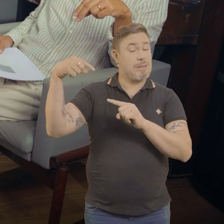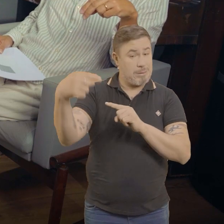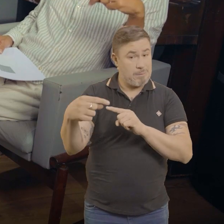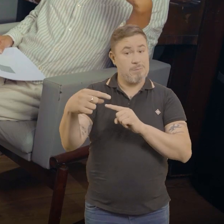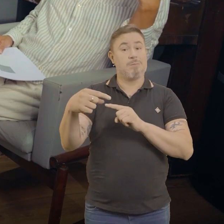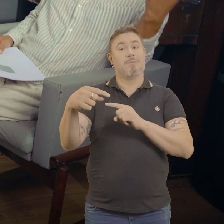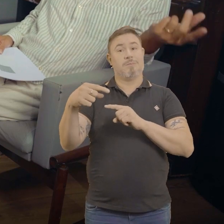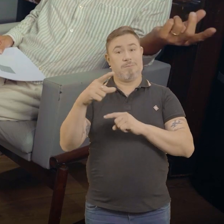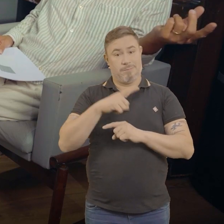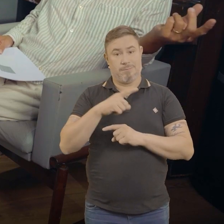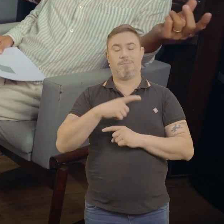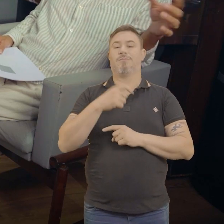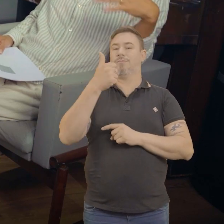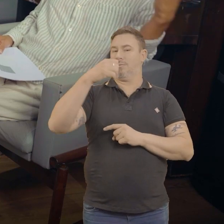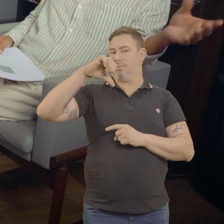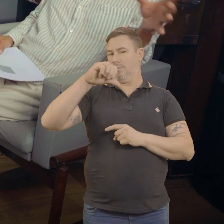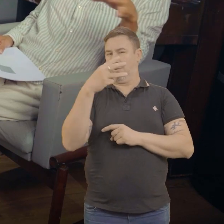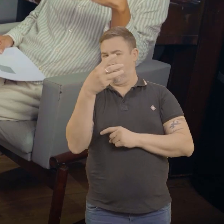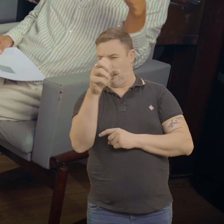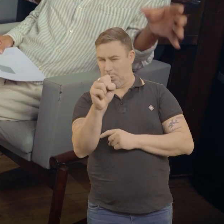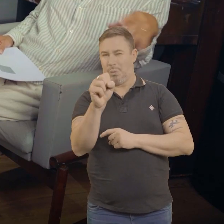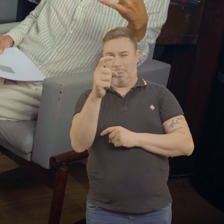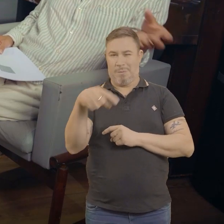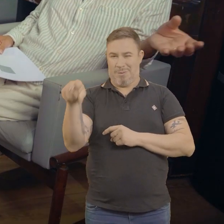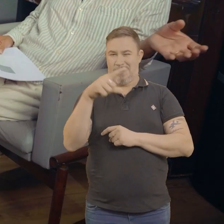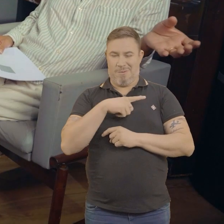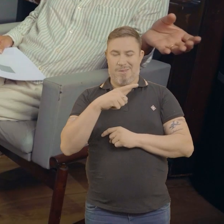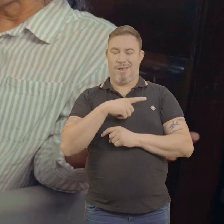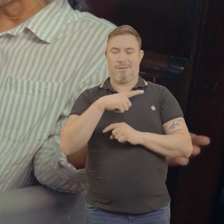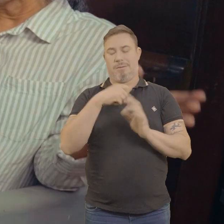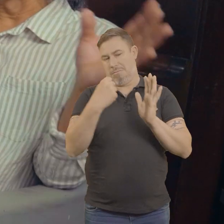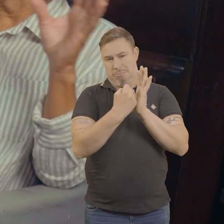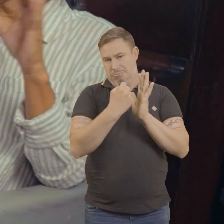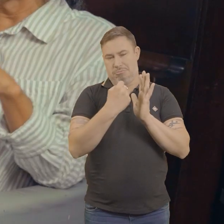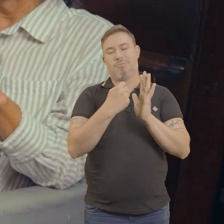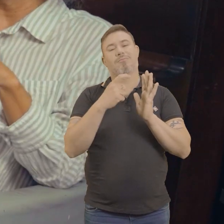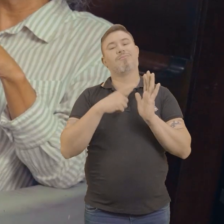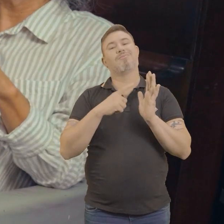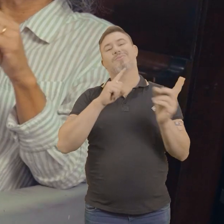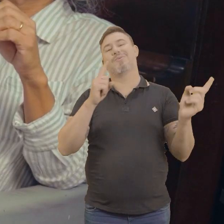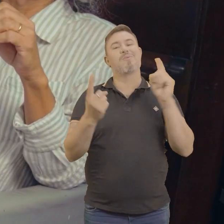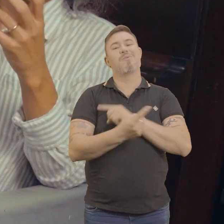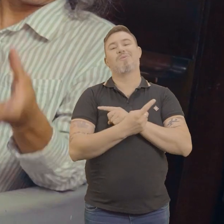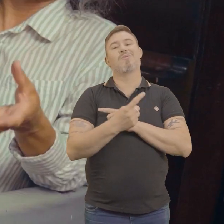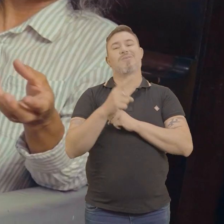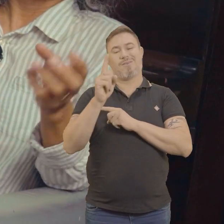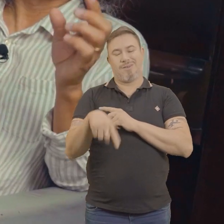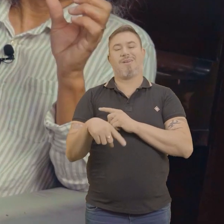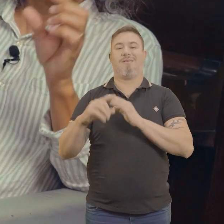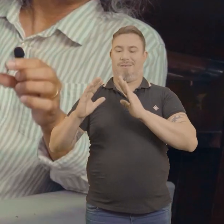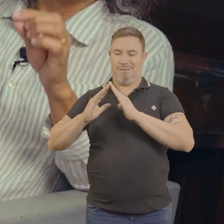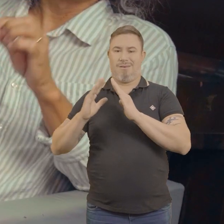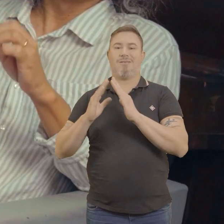posteriormente, em 38, com aquelas figuras que também tem registro, transforma e vira, que é essa